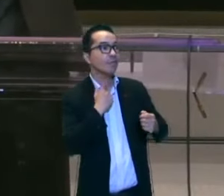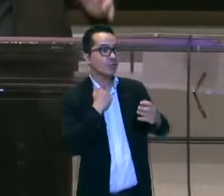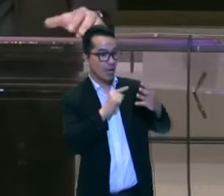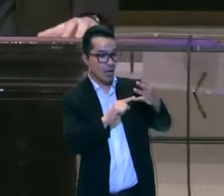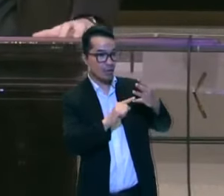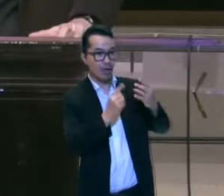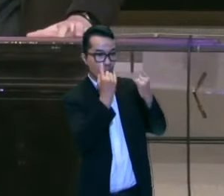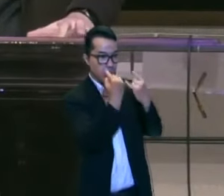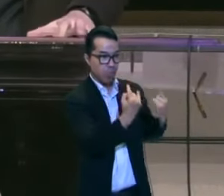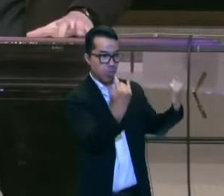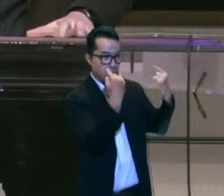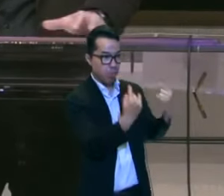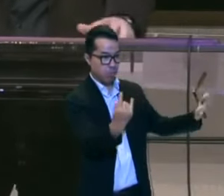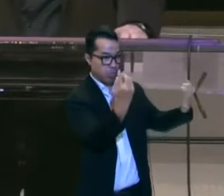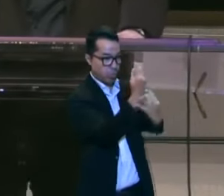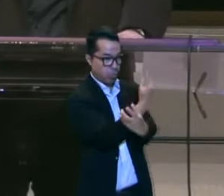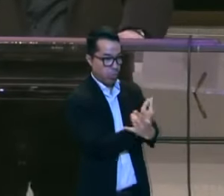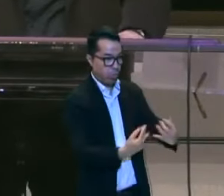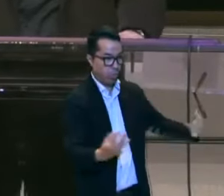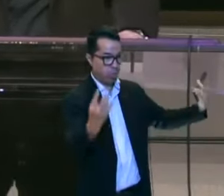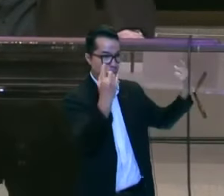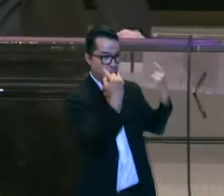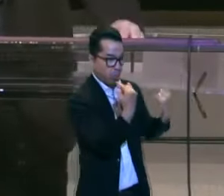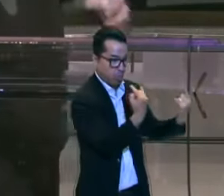do Pai, mas do mundo.